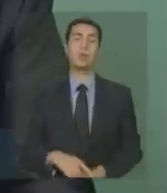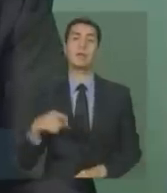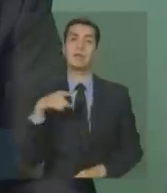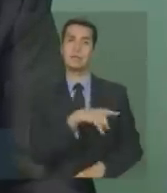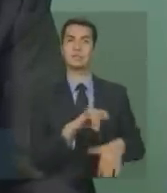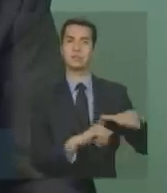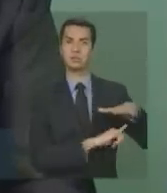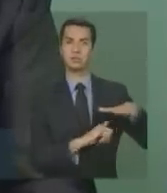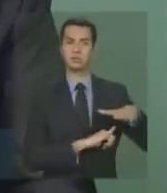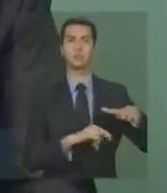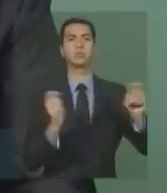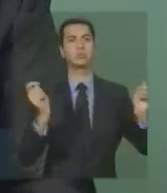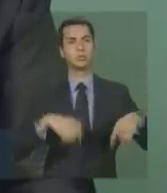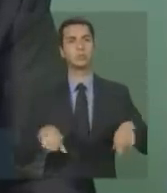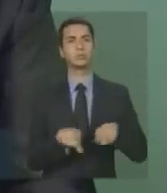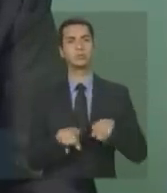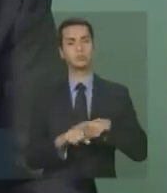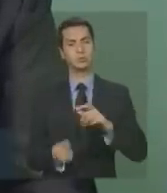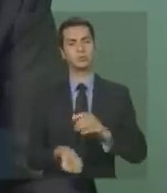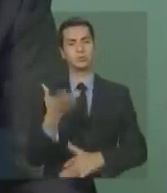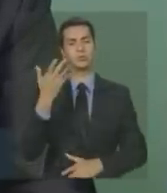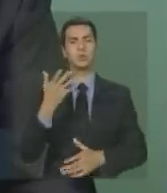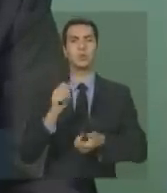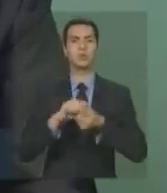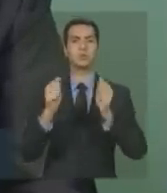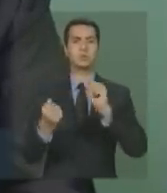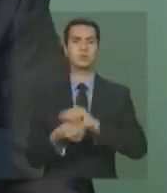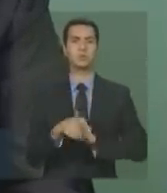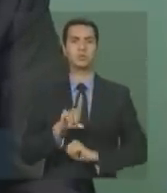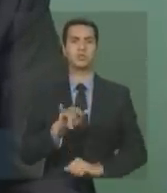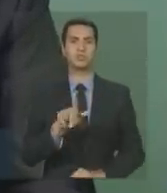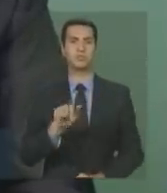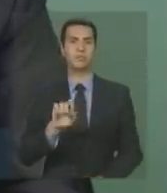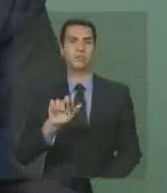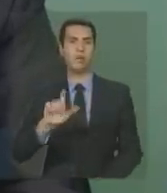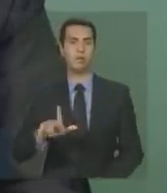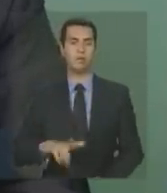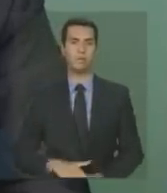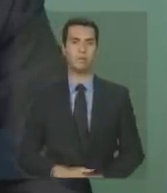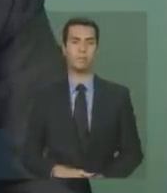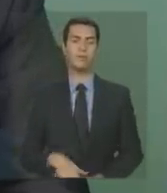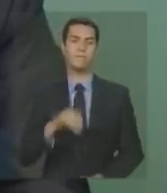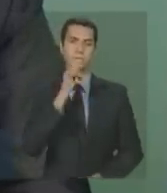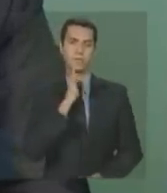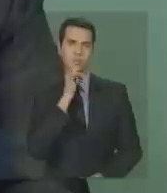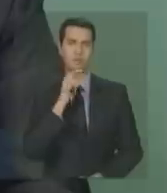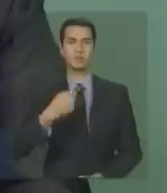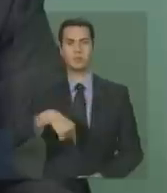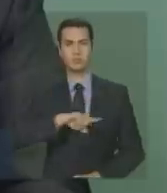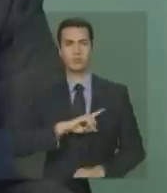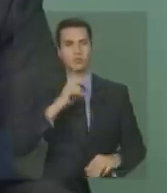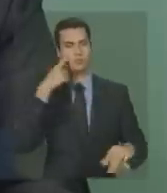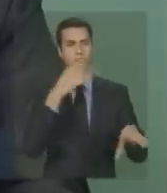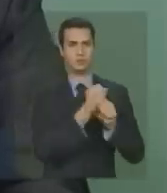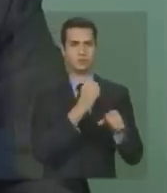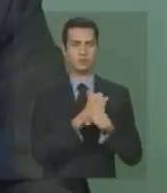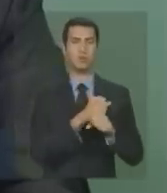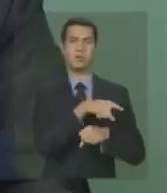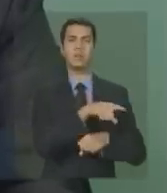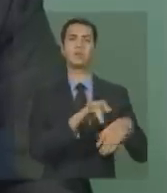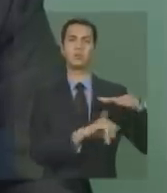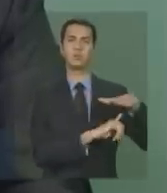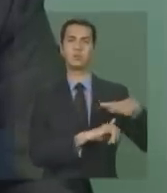inclusive fazer o modelo de adaptação digital nós fizemos um cálculo por exemplo na ACD a fila atual da ACD paraesse tipo de